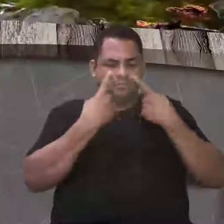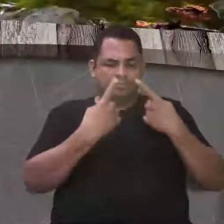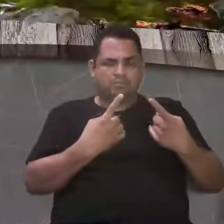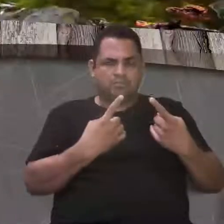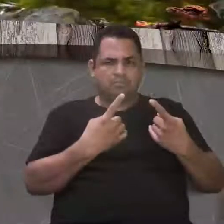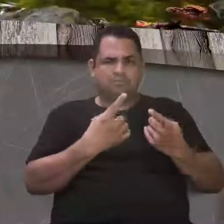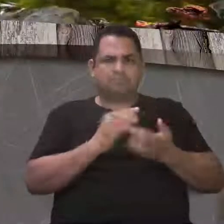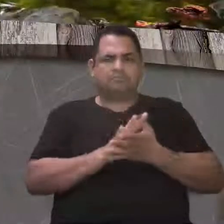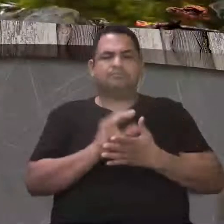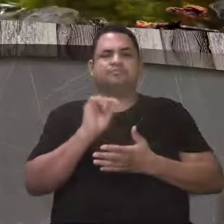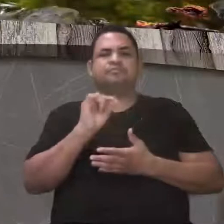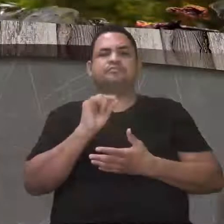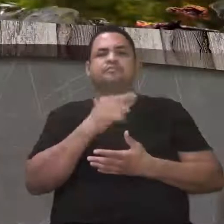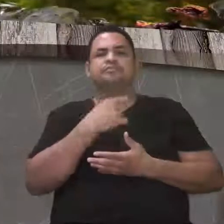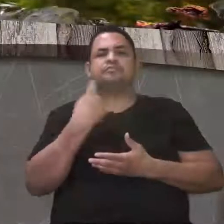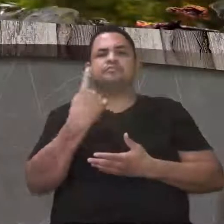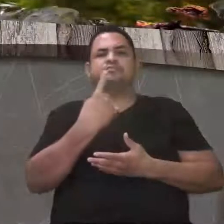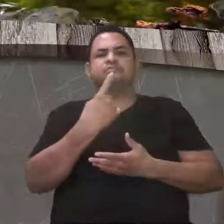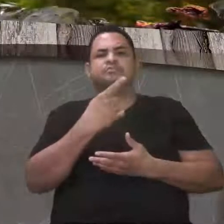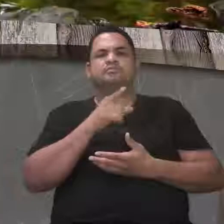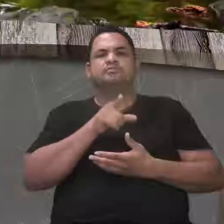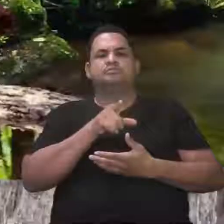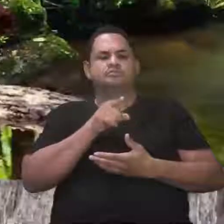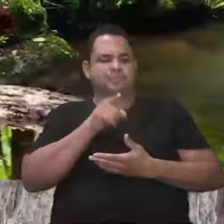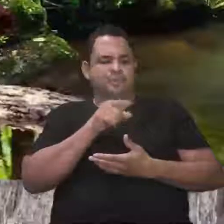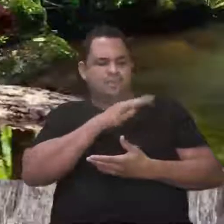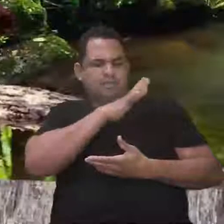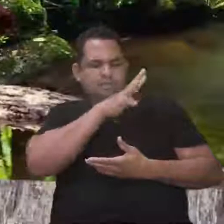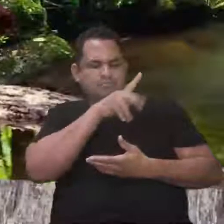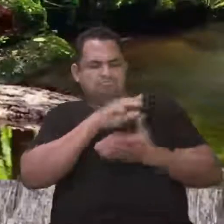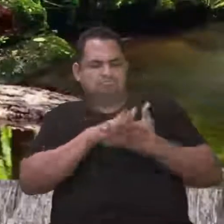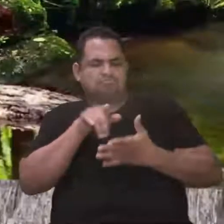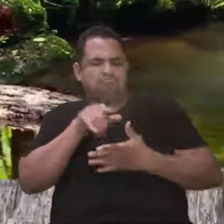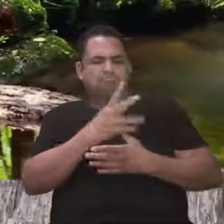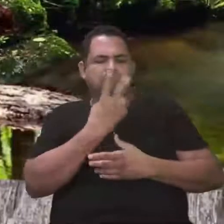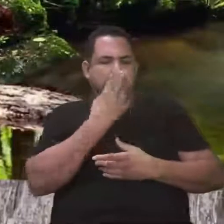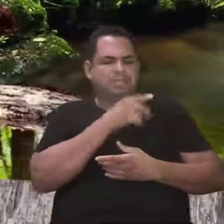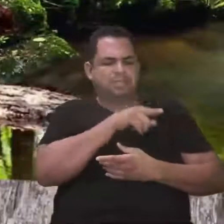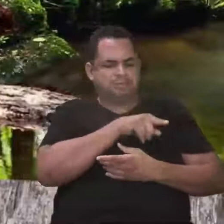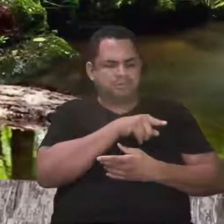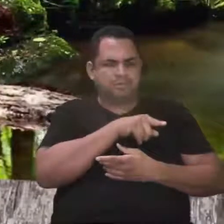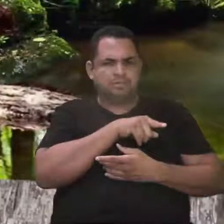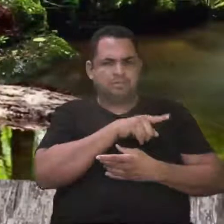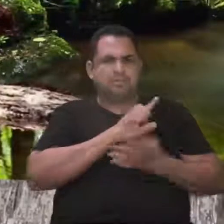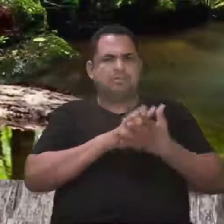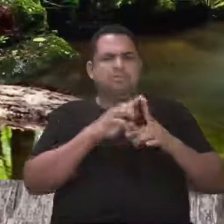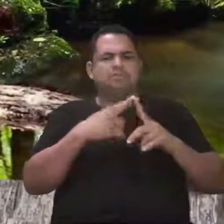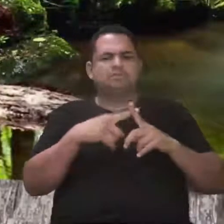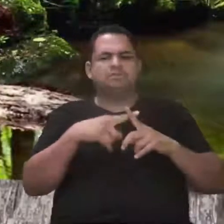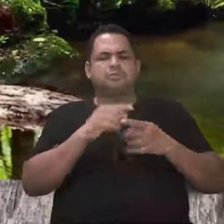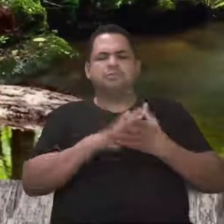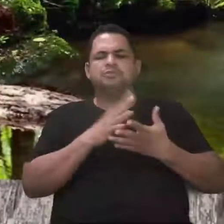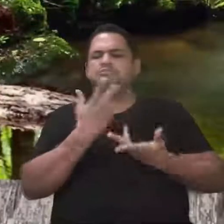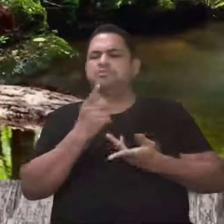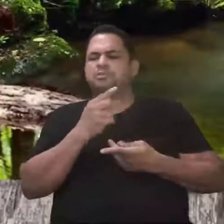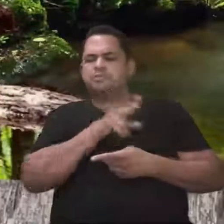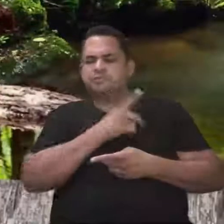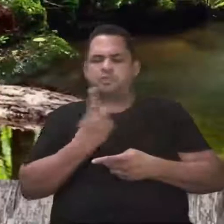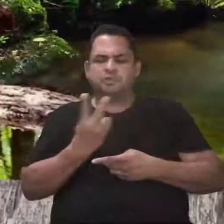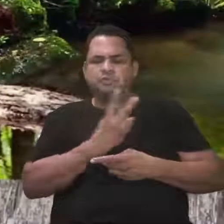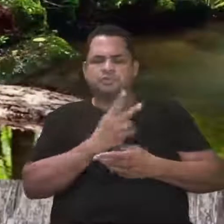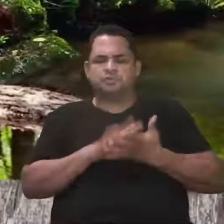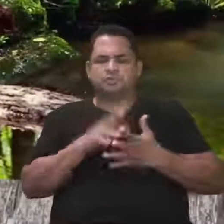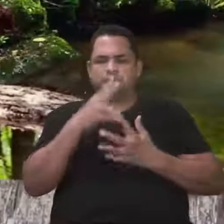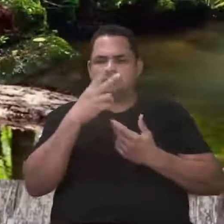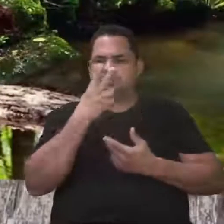olhando o organismo, o que a gente vê? Nossa, esse animal, ele parece com esse aqui. Mas por que eles são parecidos?